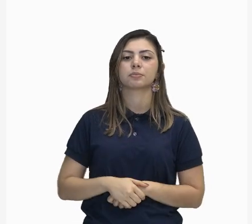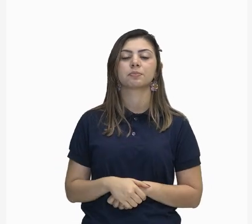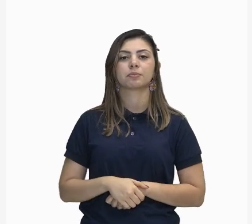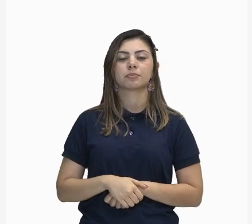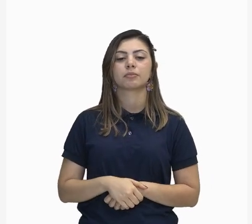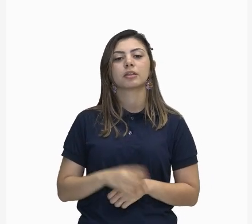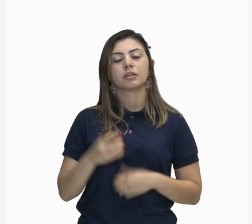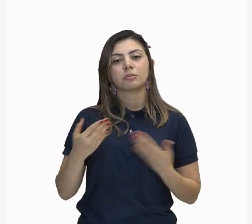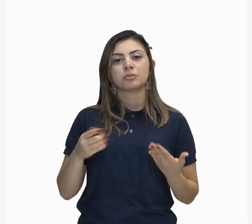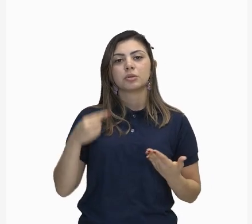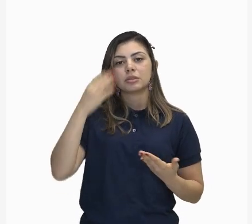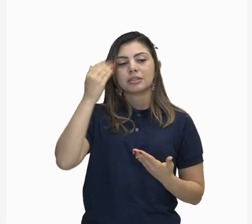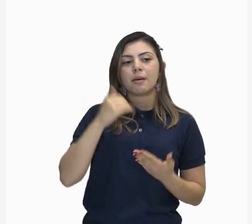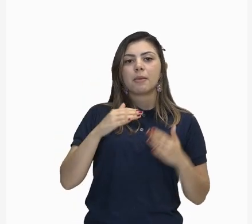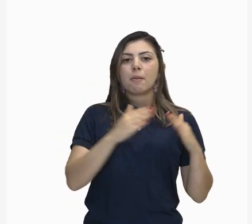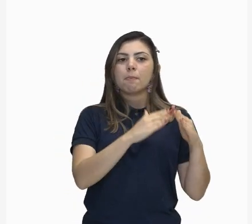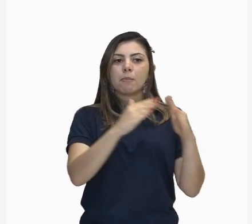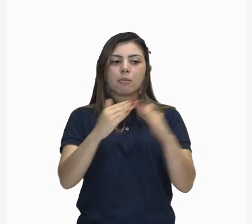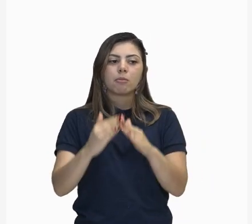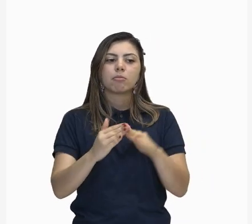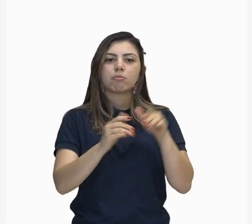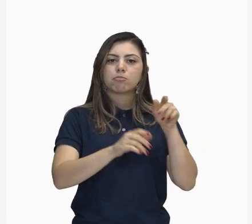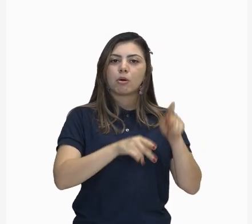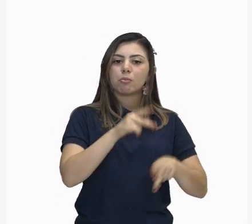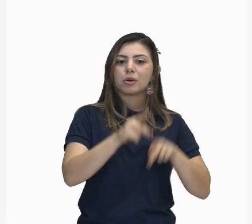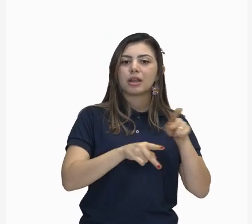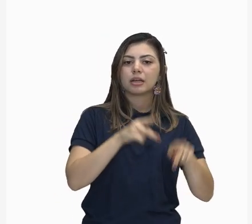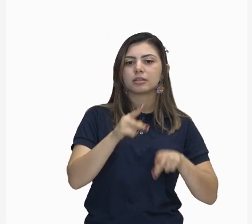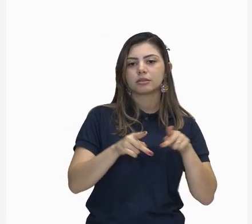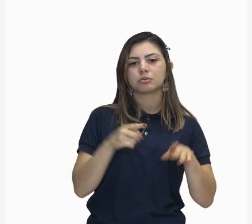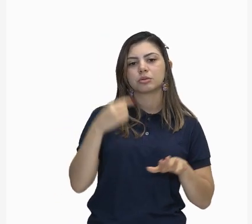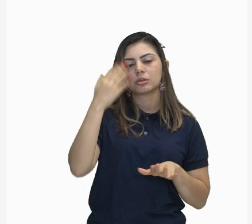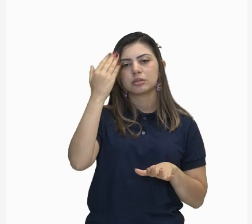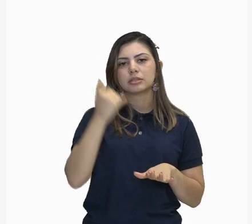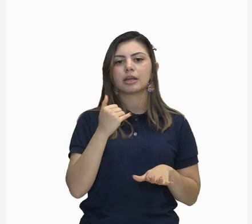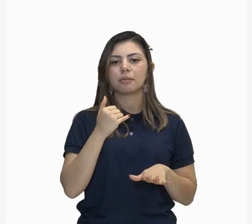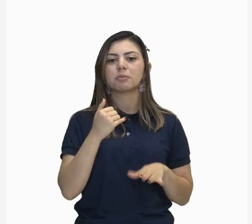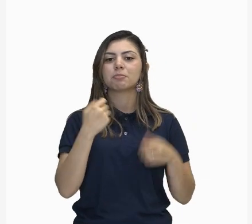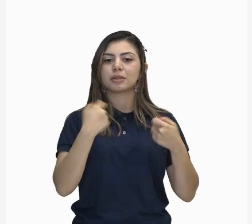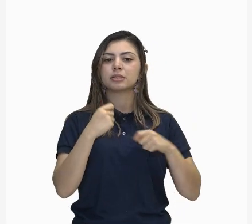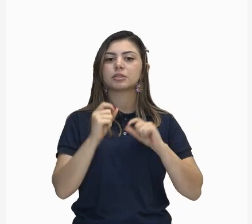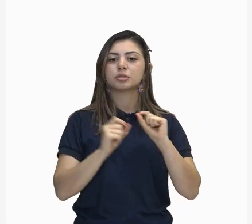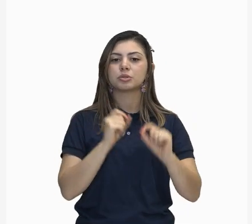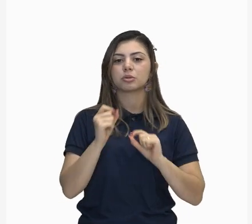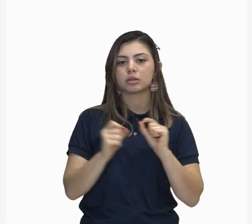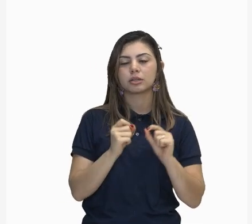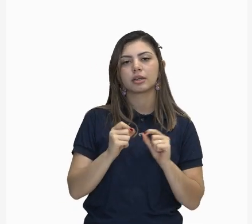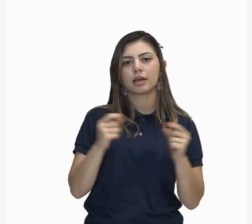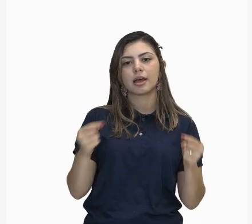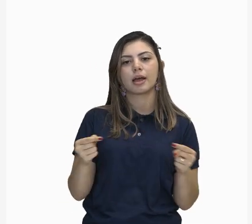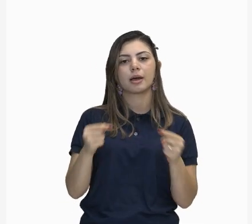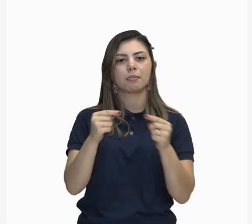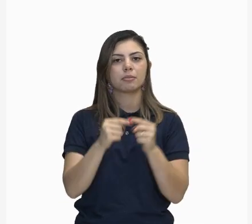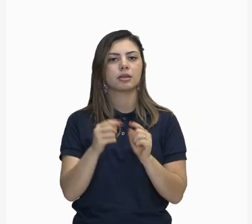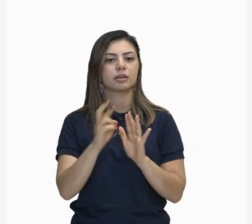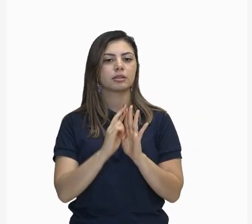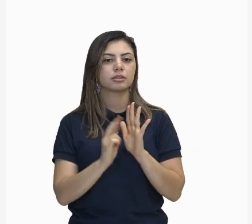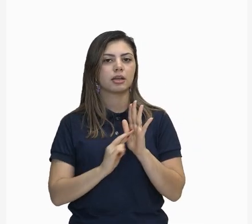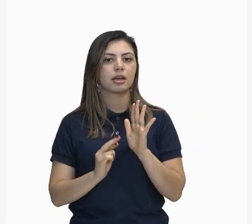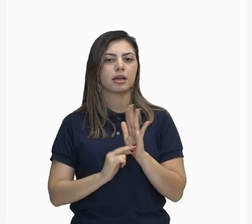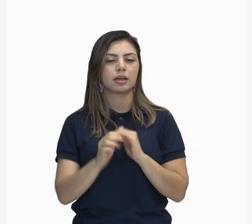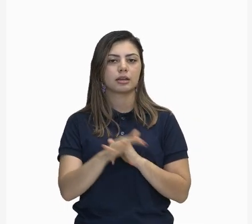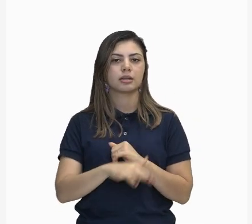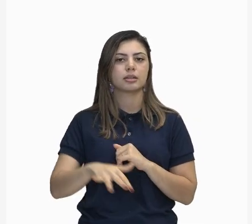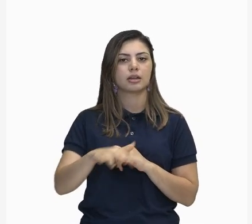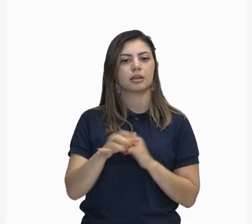que as moradias da maior parte da população, mesmo que sejam populares, elas devem estar dentro de uma regulação do mercado